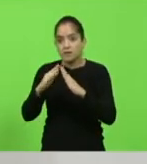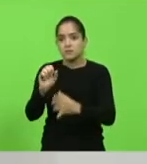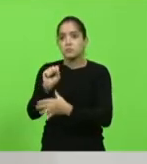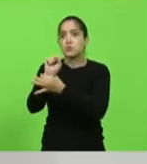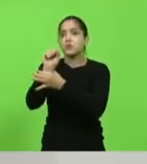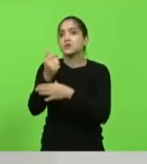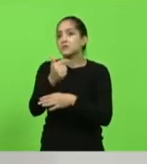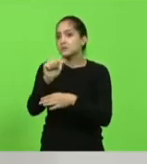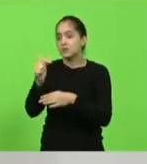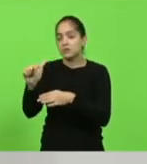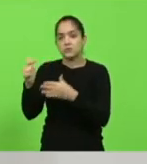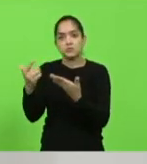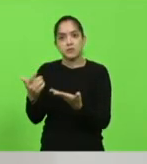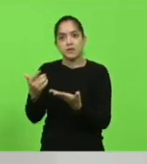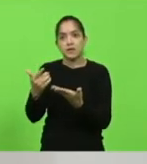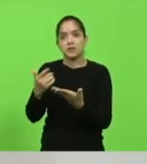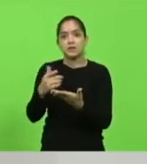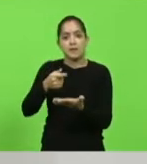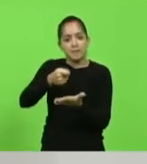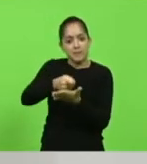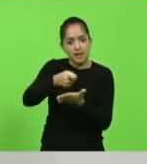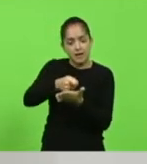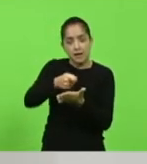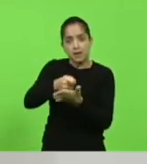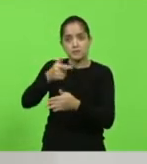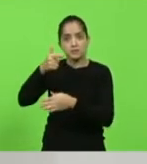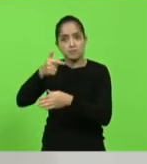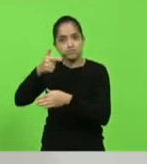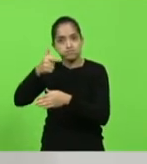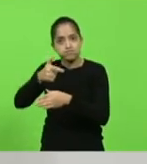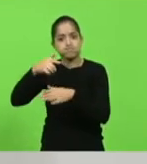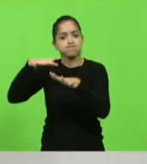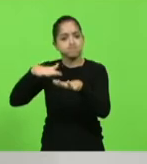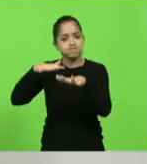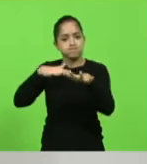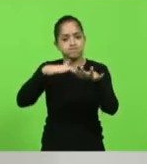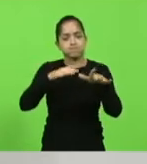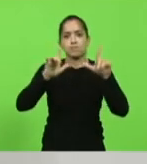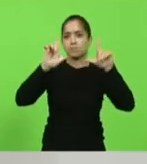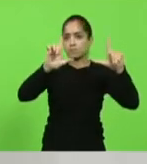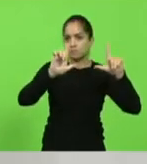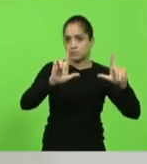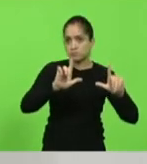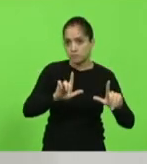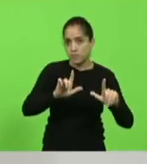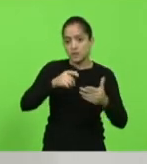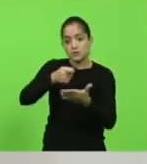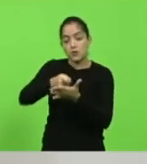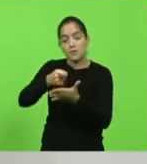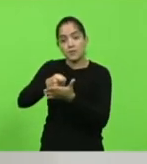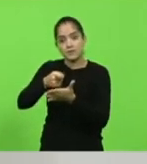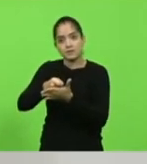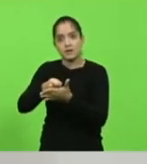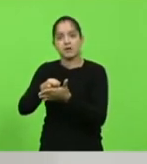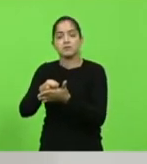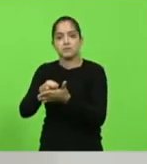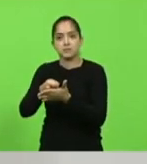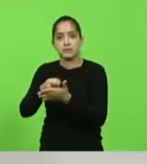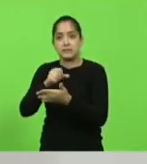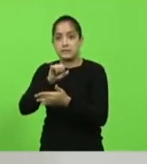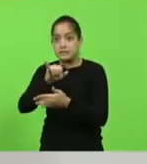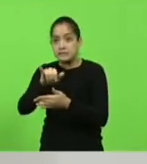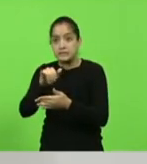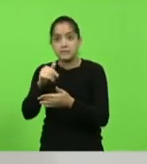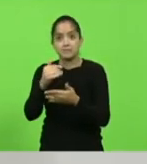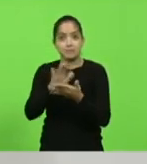sobre ameaça de arma para ir lá fazer cartaz protestar porque senão vão ser mortos